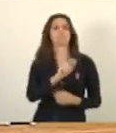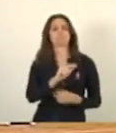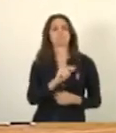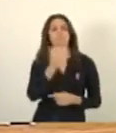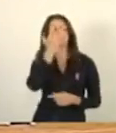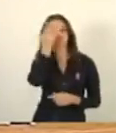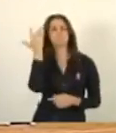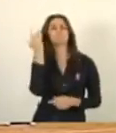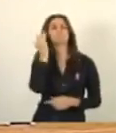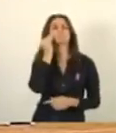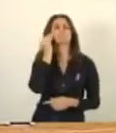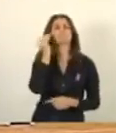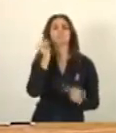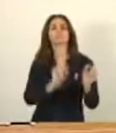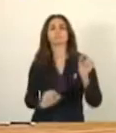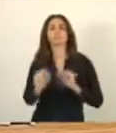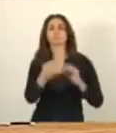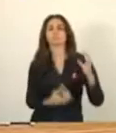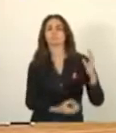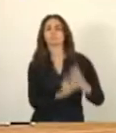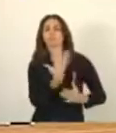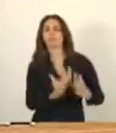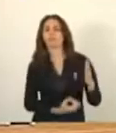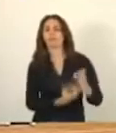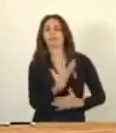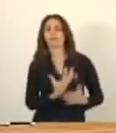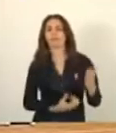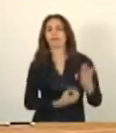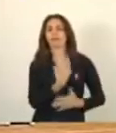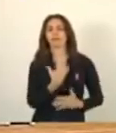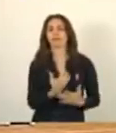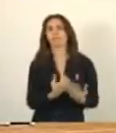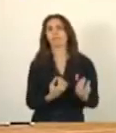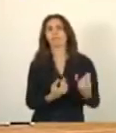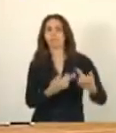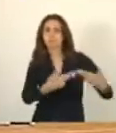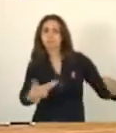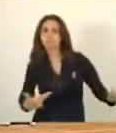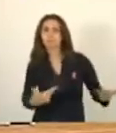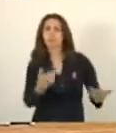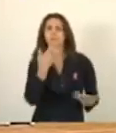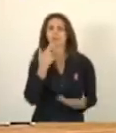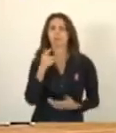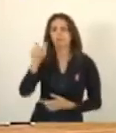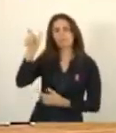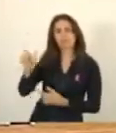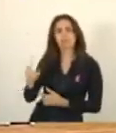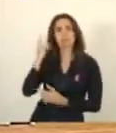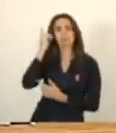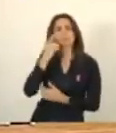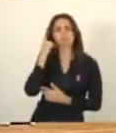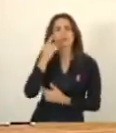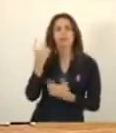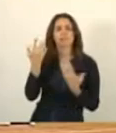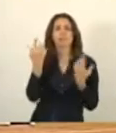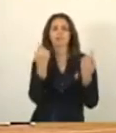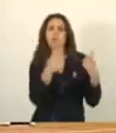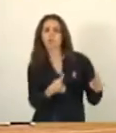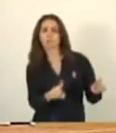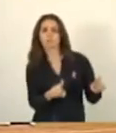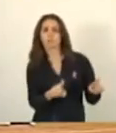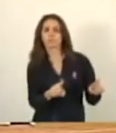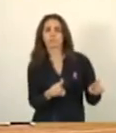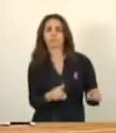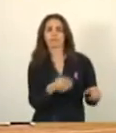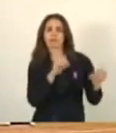né, criar um discurso de que eu era contra o ensino